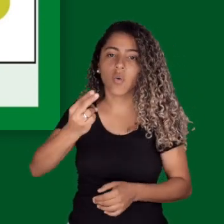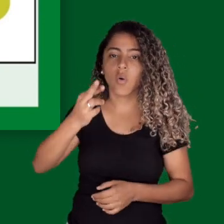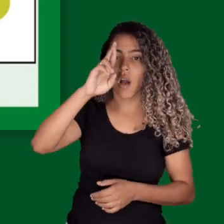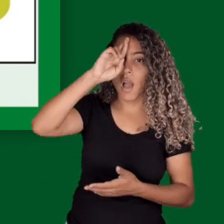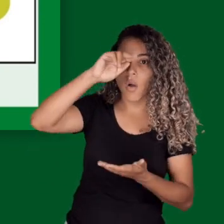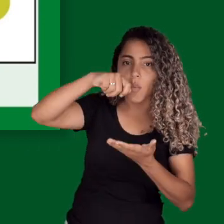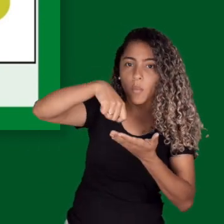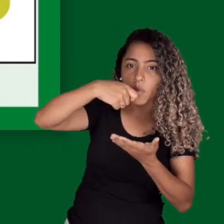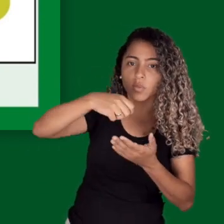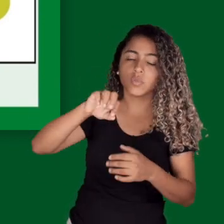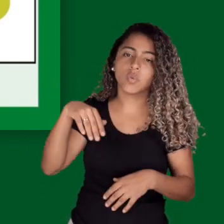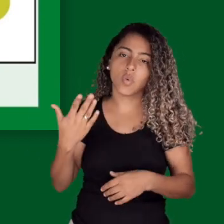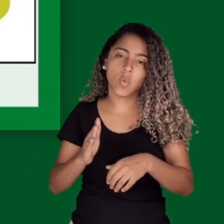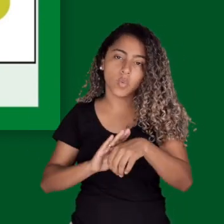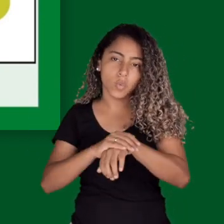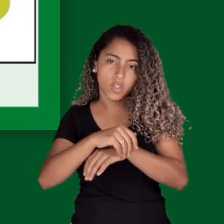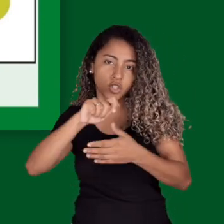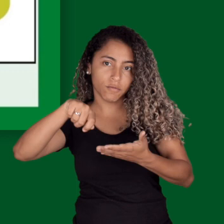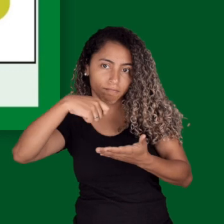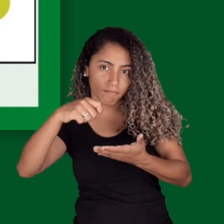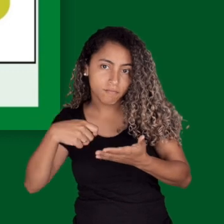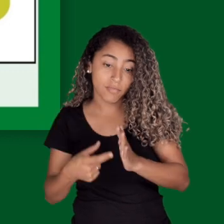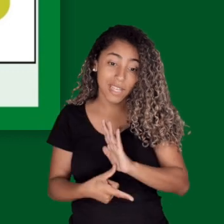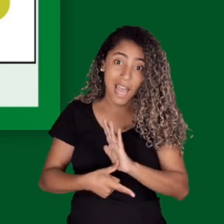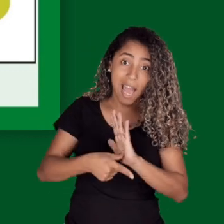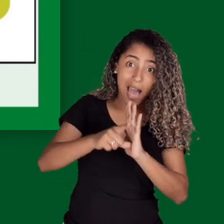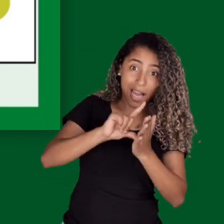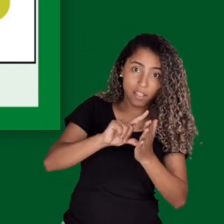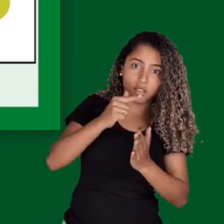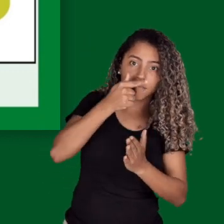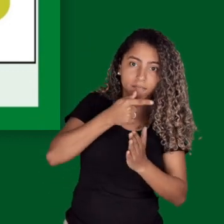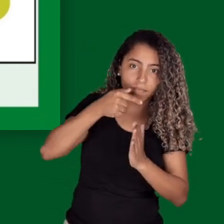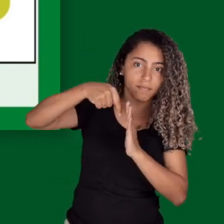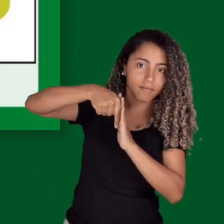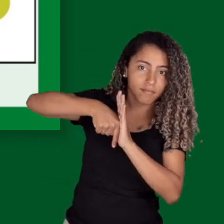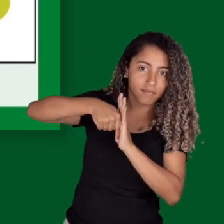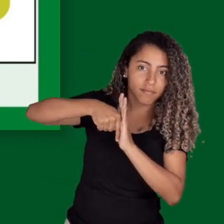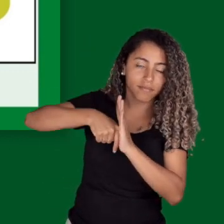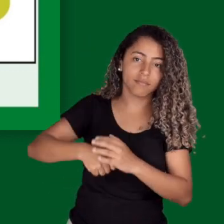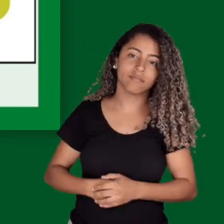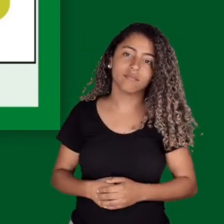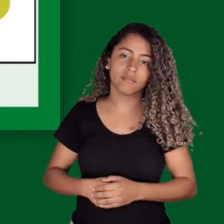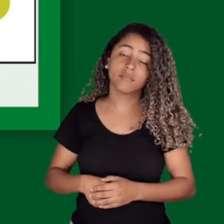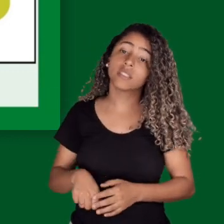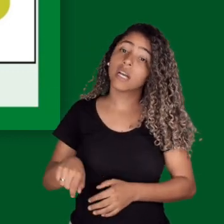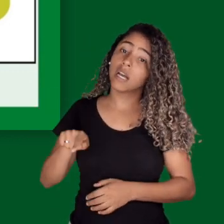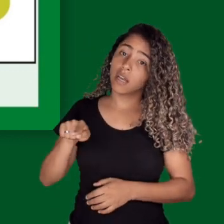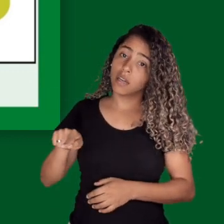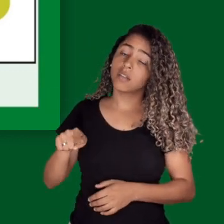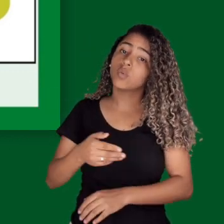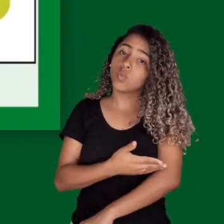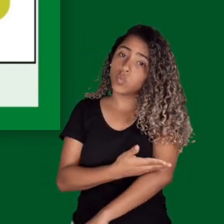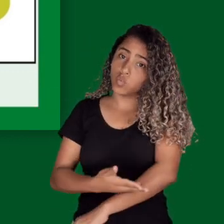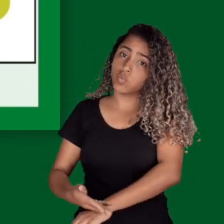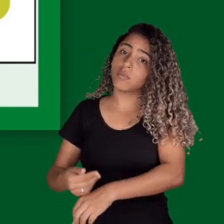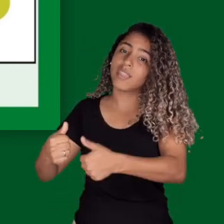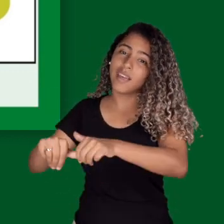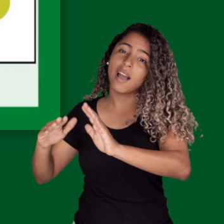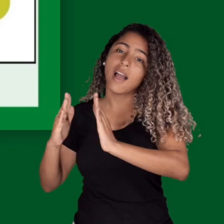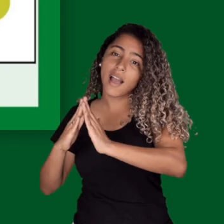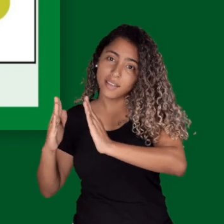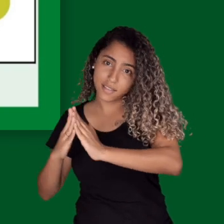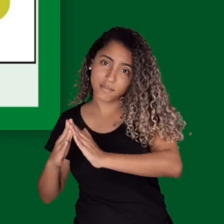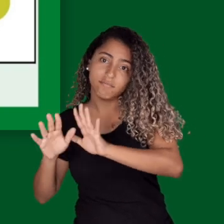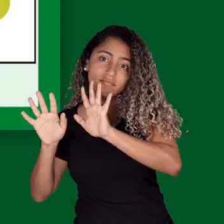do almoço e antes do jantar. Geralmente, nesses horários, a criança, o adolescente, eles estão em casa.